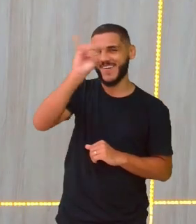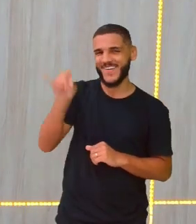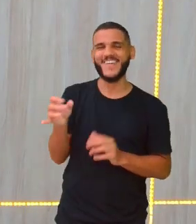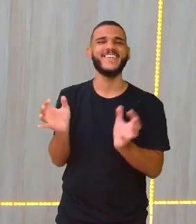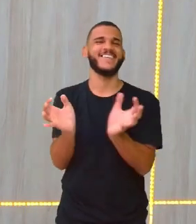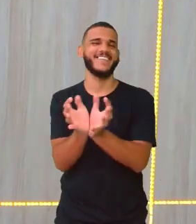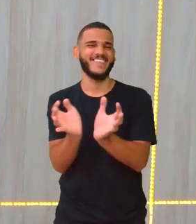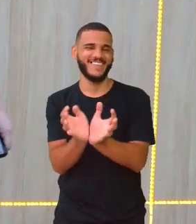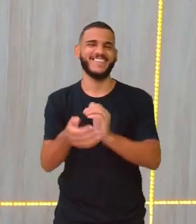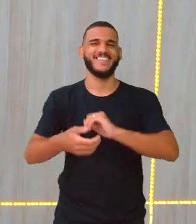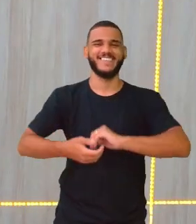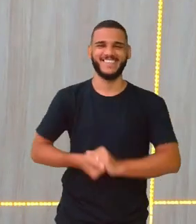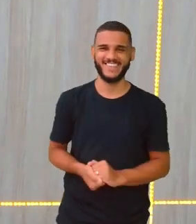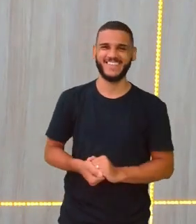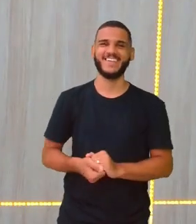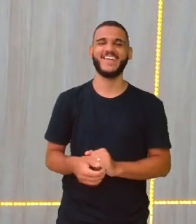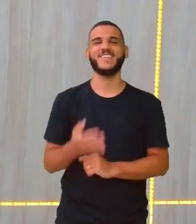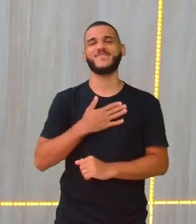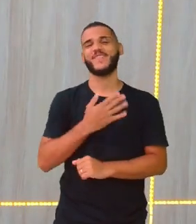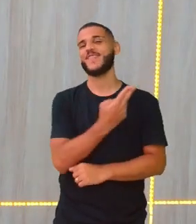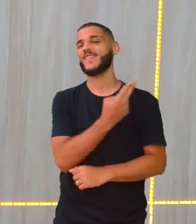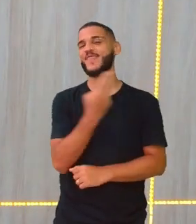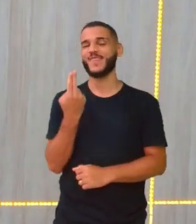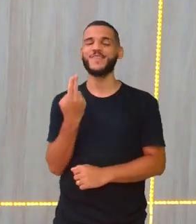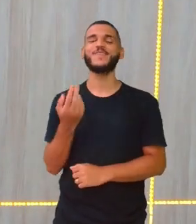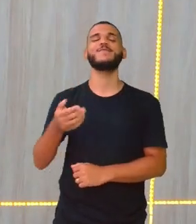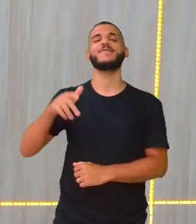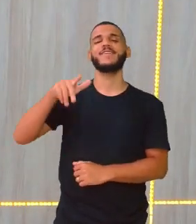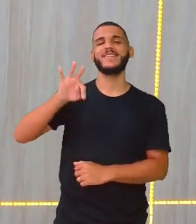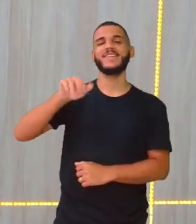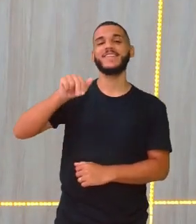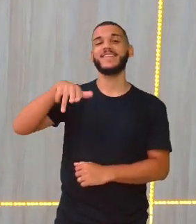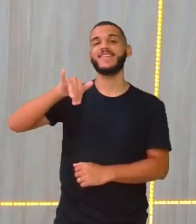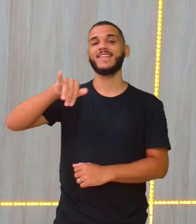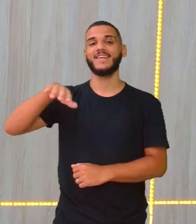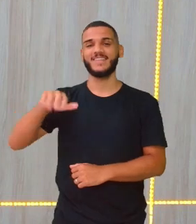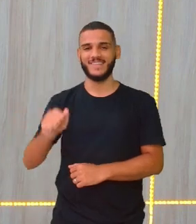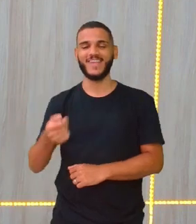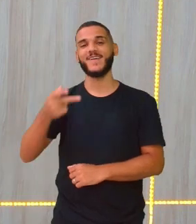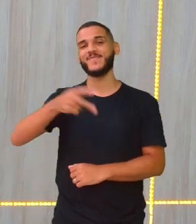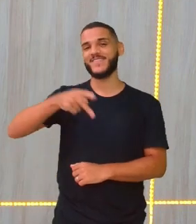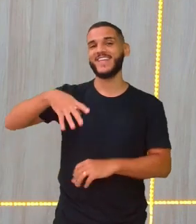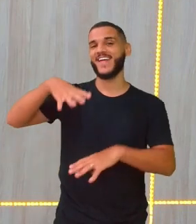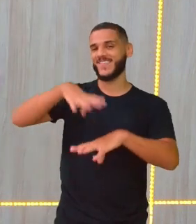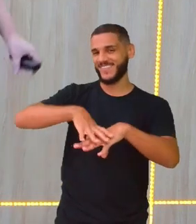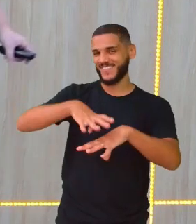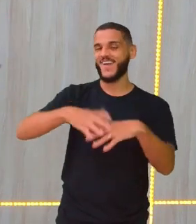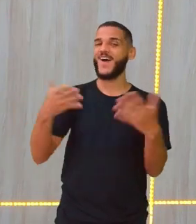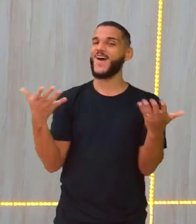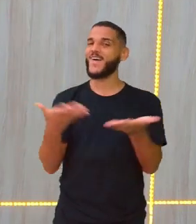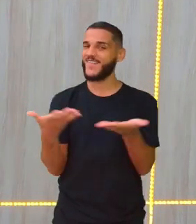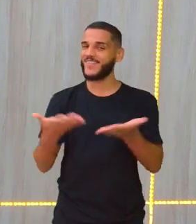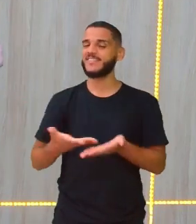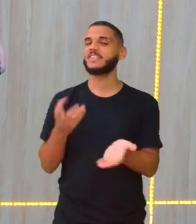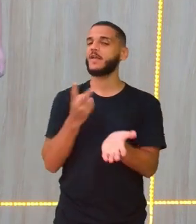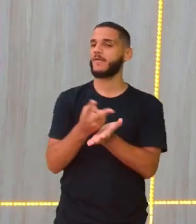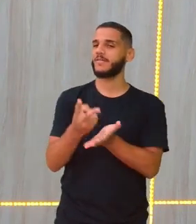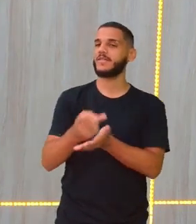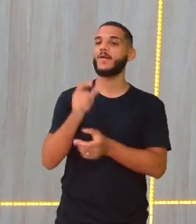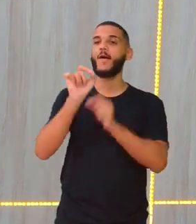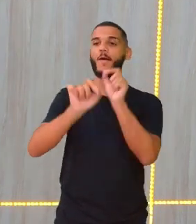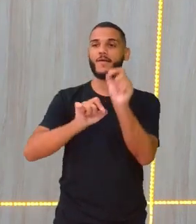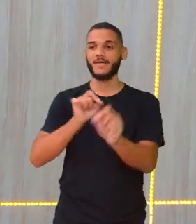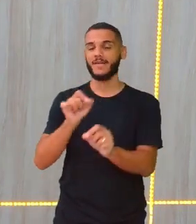Oi, turma! Eu sou Tânia Paredes, sua professora de matemática, e hoje vamos dar